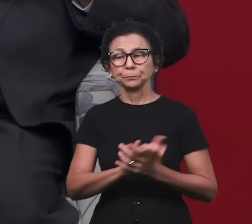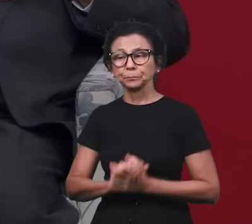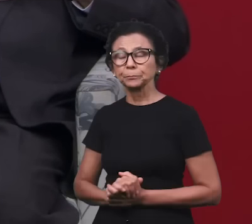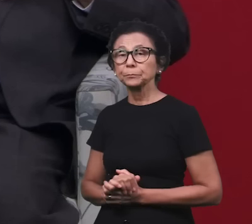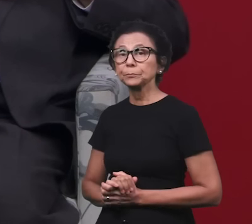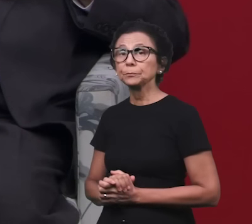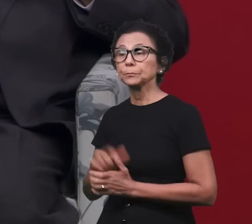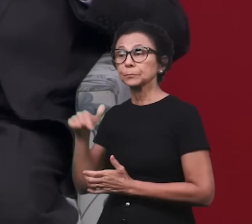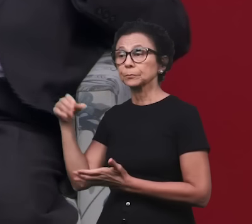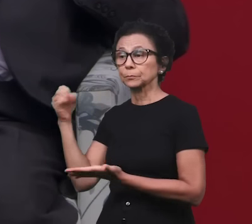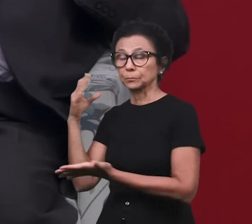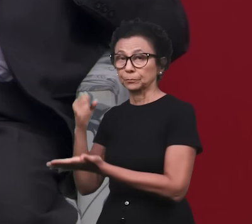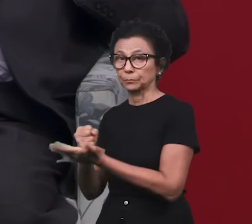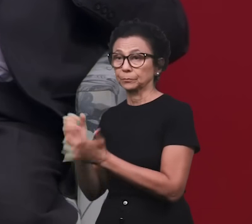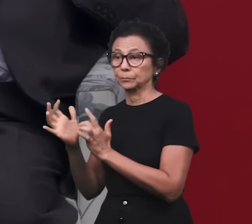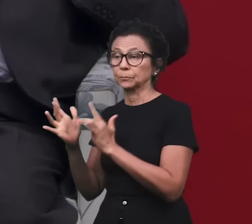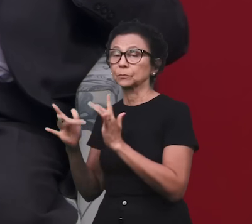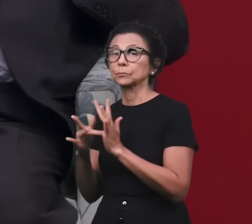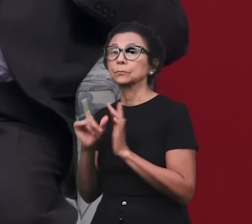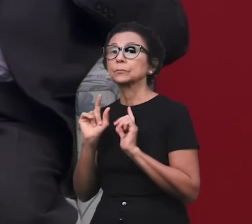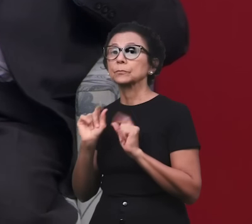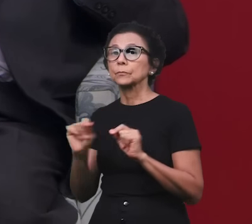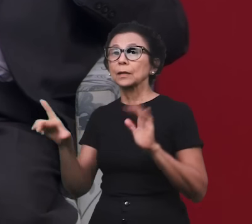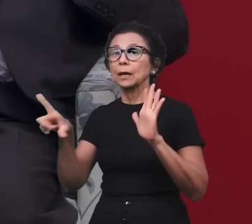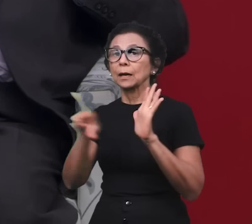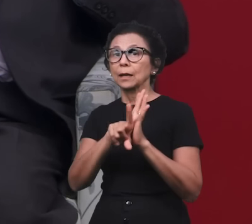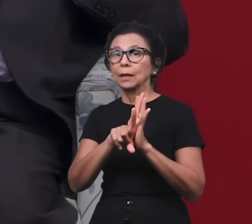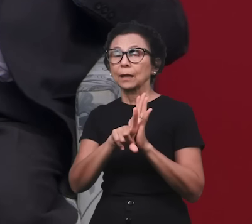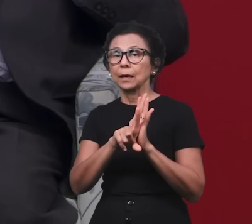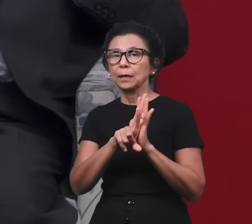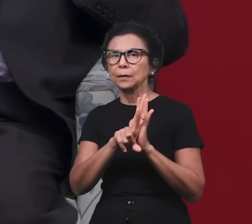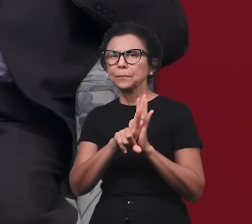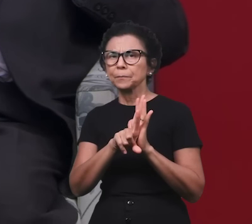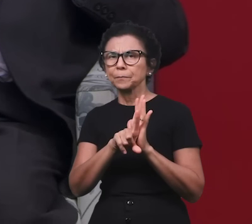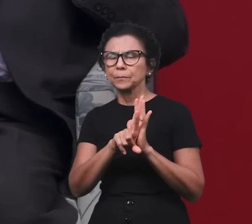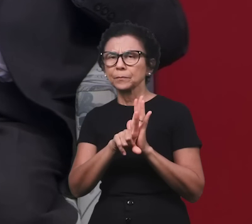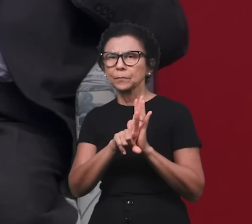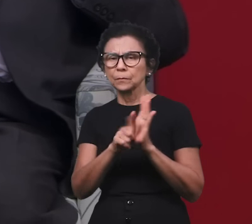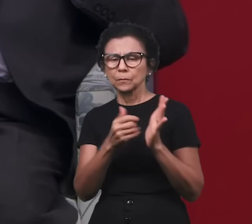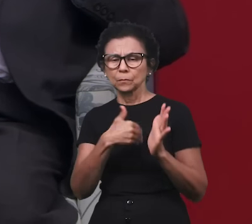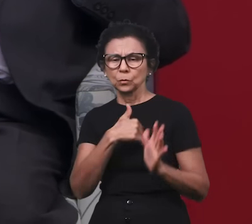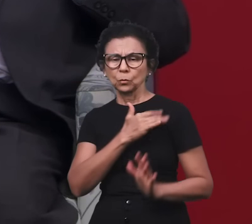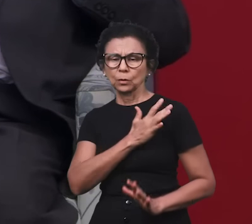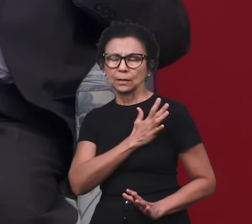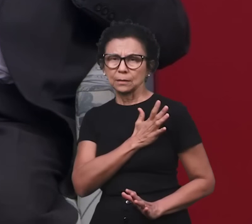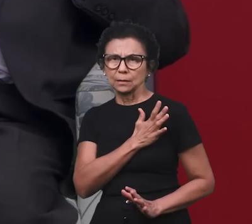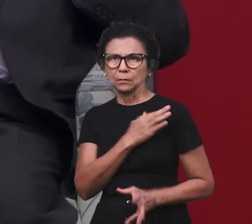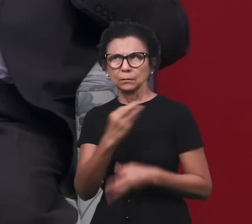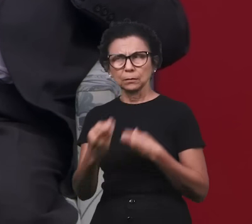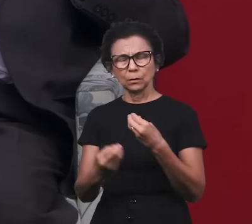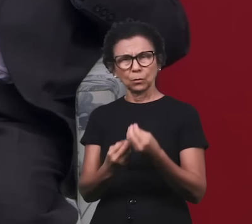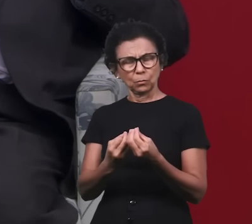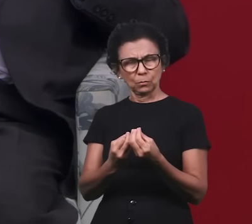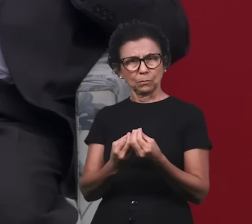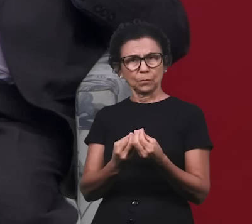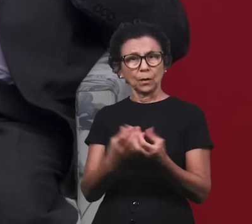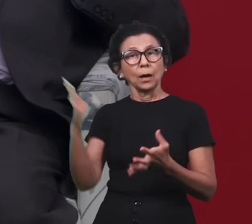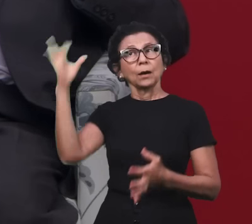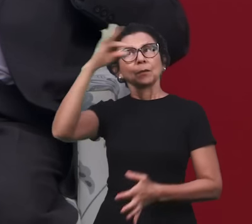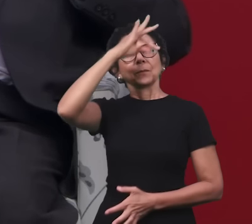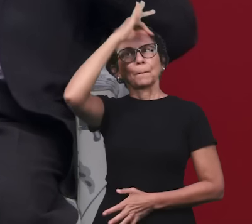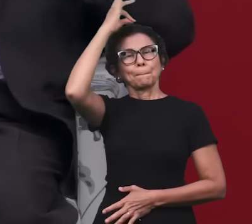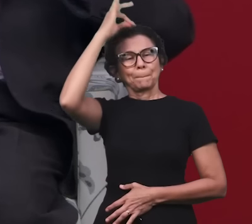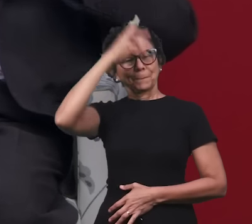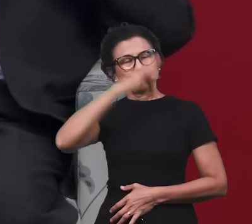coração. Como que isso foi feito? Com o batismo com o Espírito Santo. Uma transformação